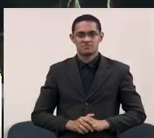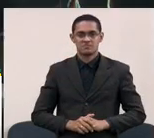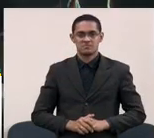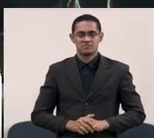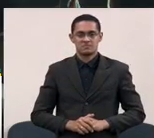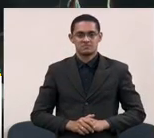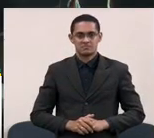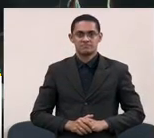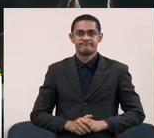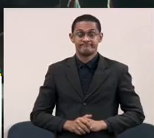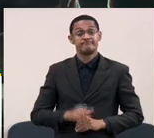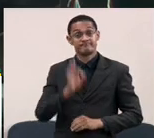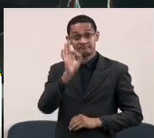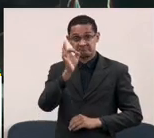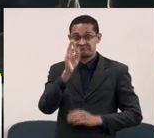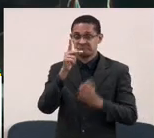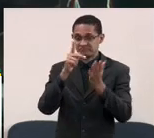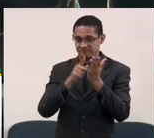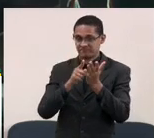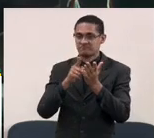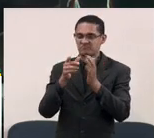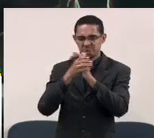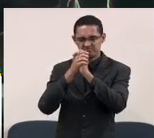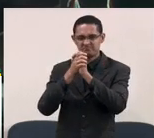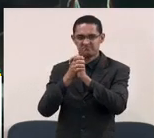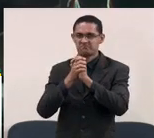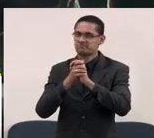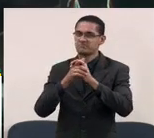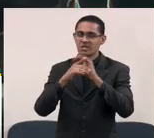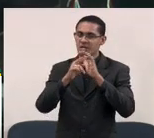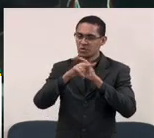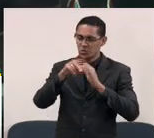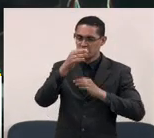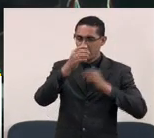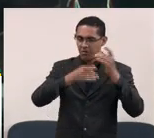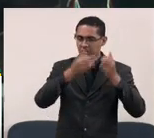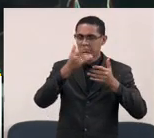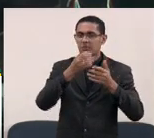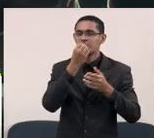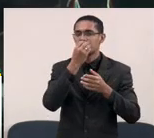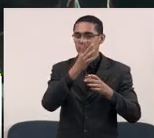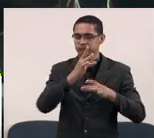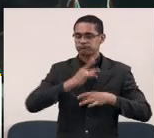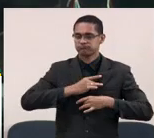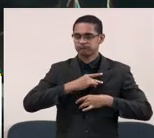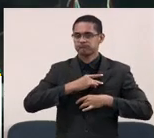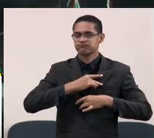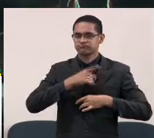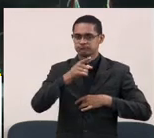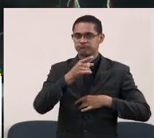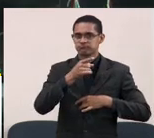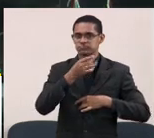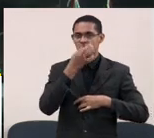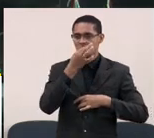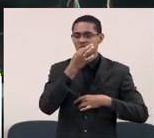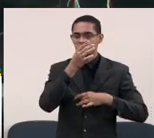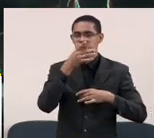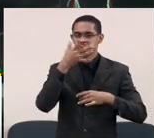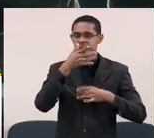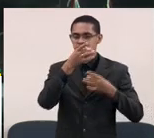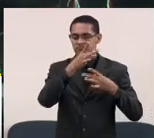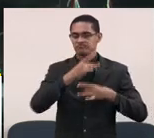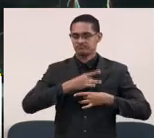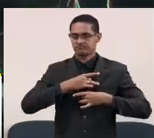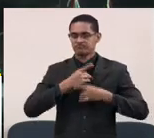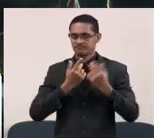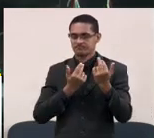Esse com certeza merece isso e muito mais. É tudo isso que você falou. Faço minhas, as suas palavras